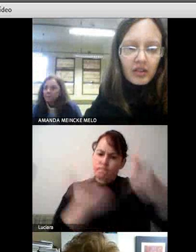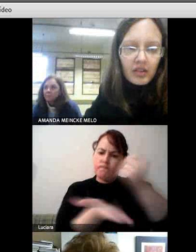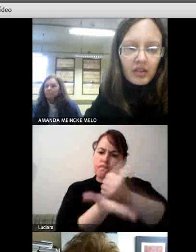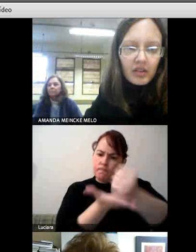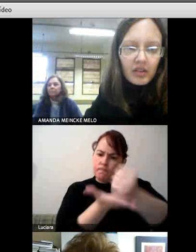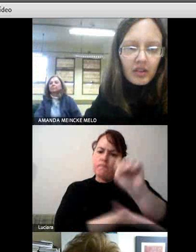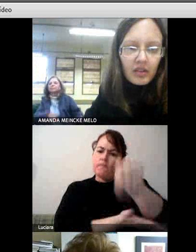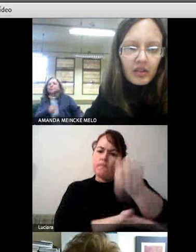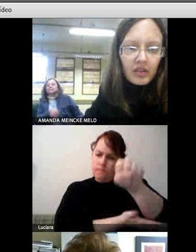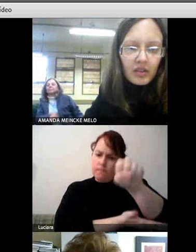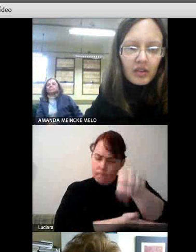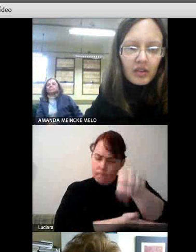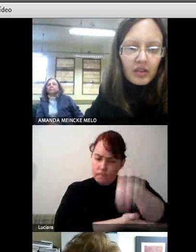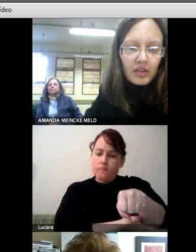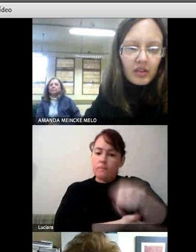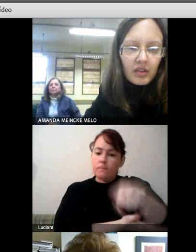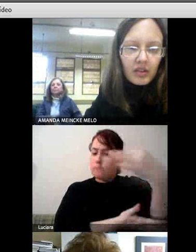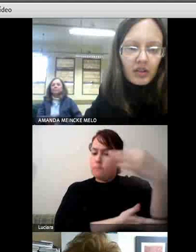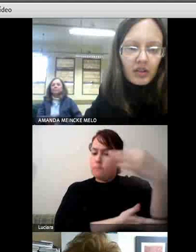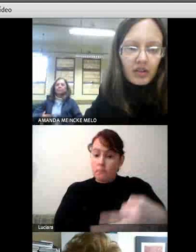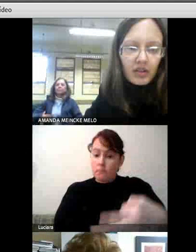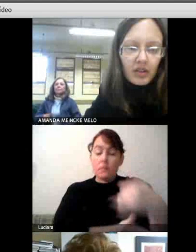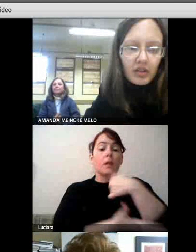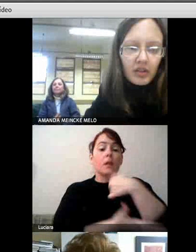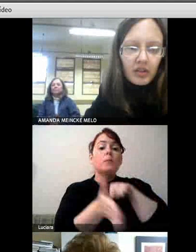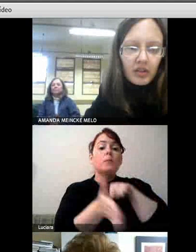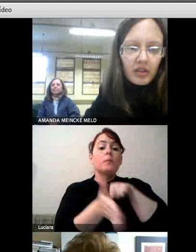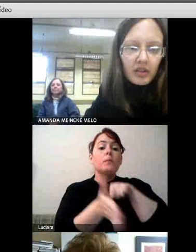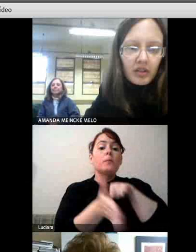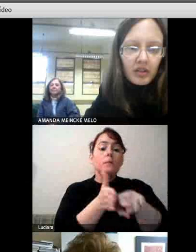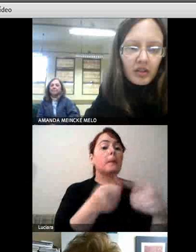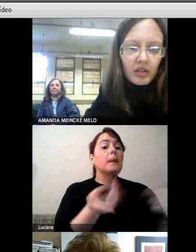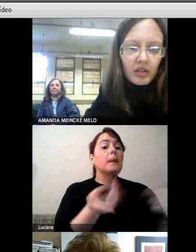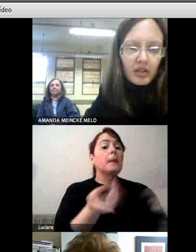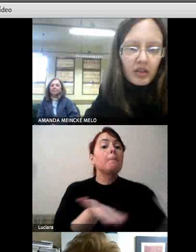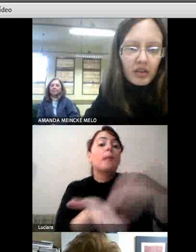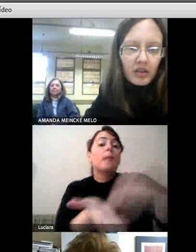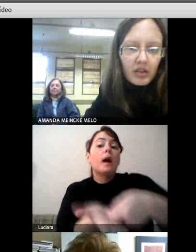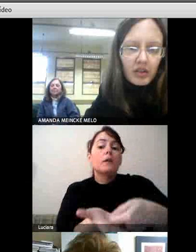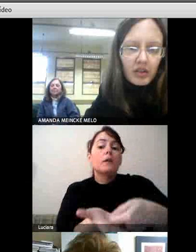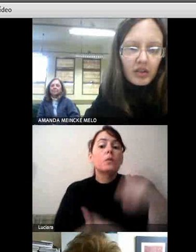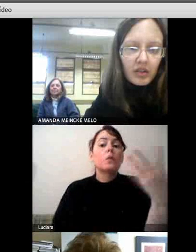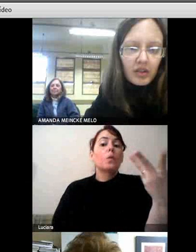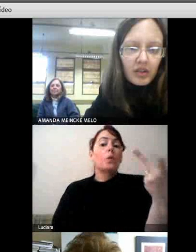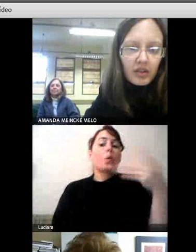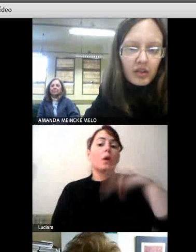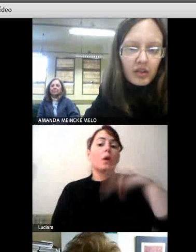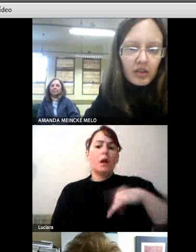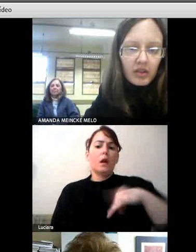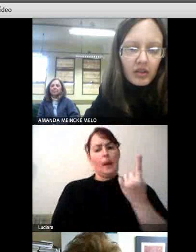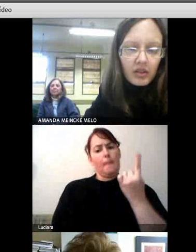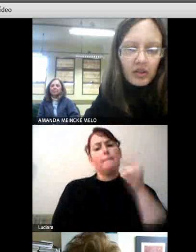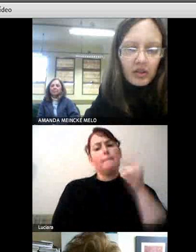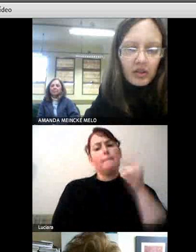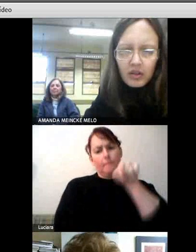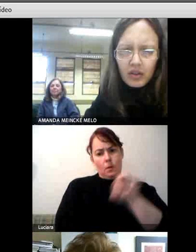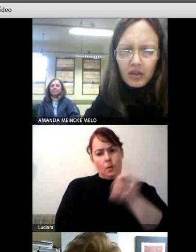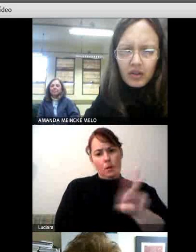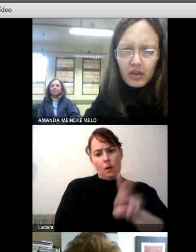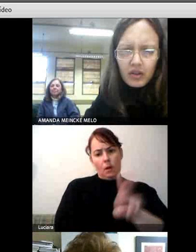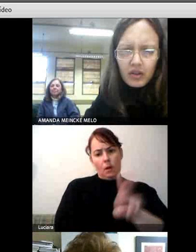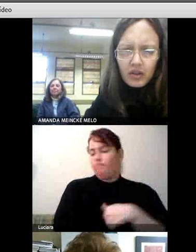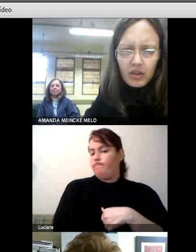estão entrando em pânico por falta de especialistas, por falta de funcionários bem preparados.